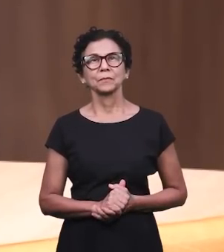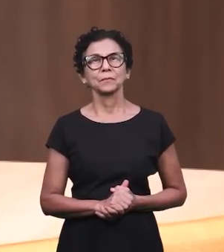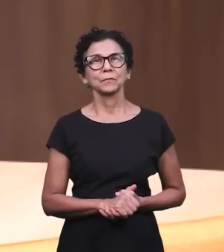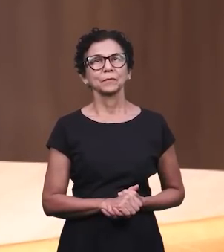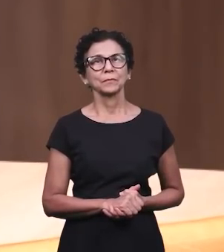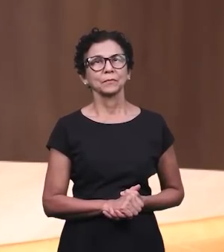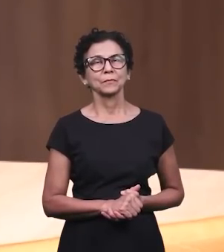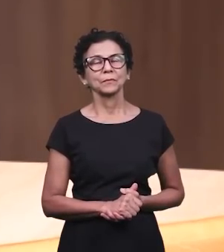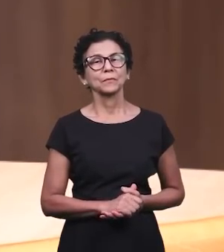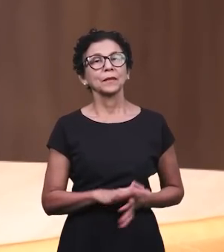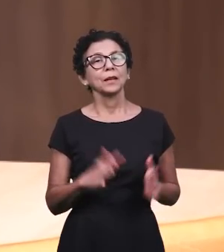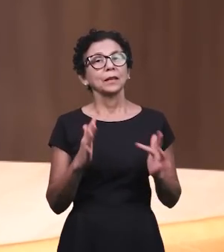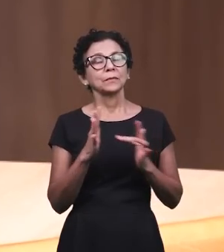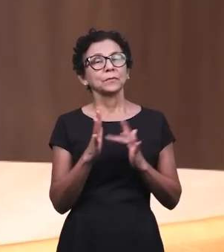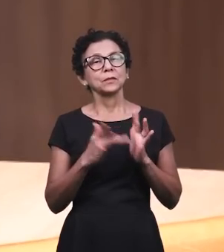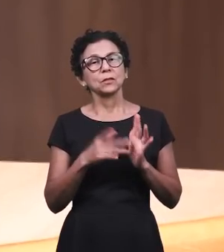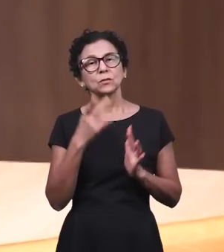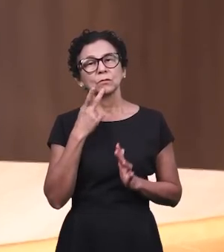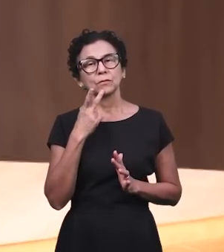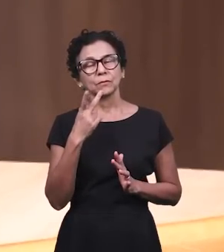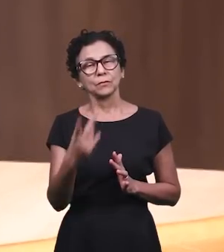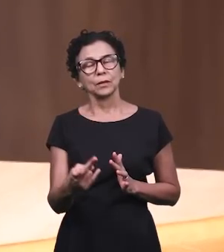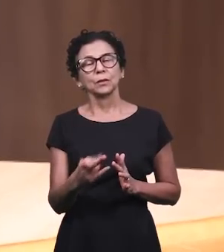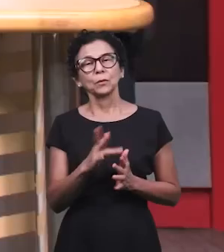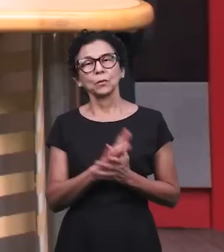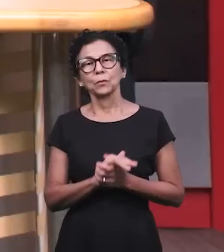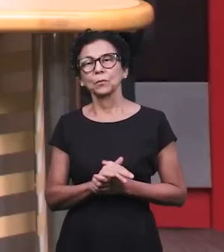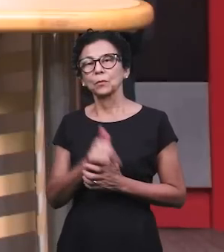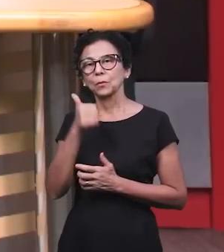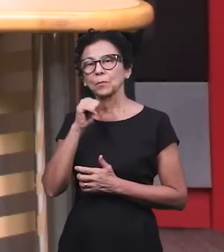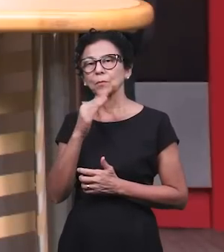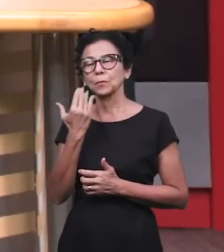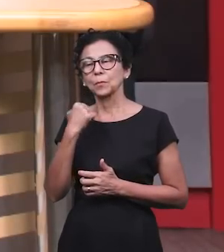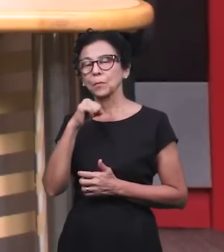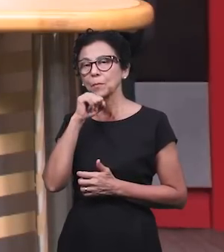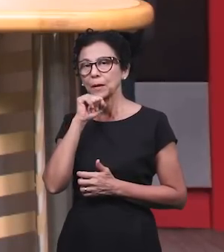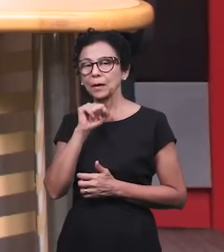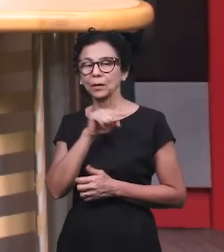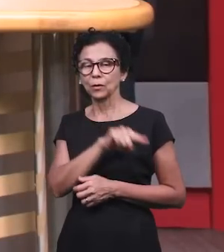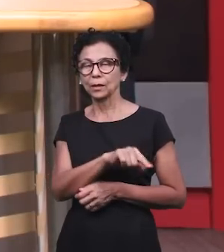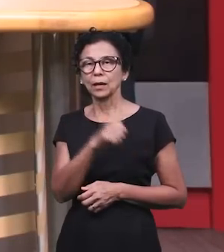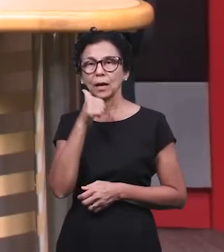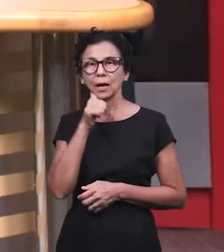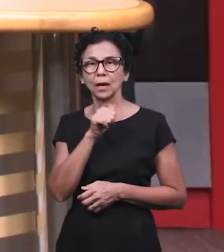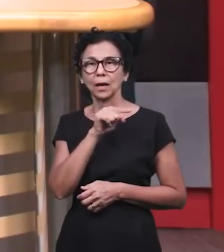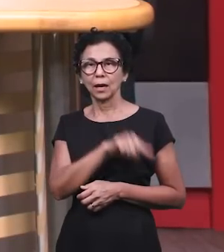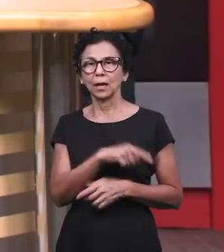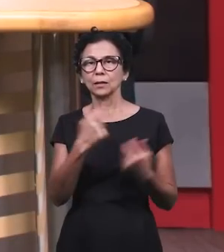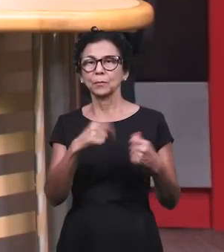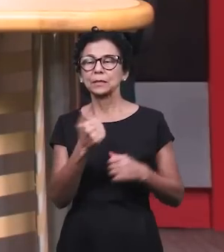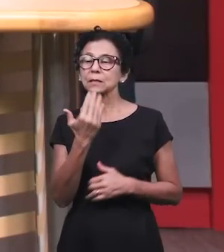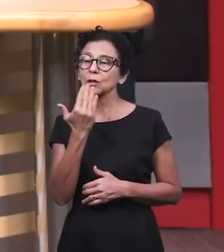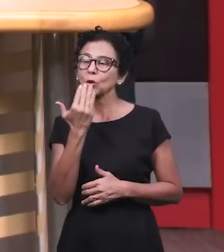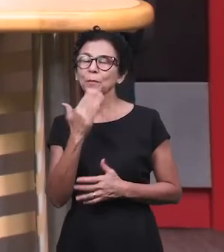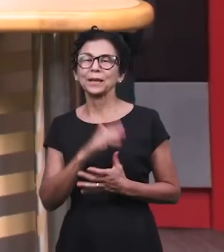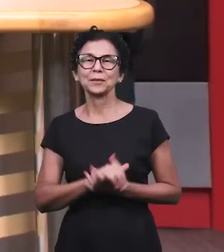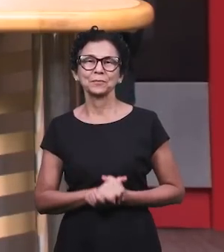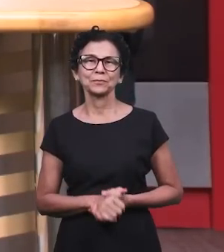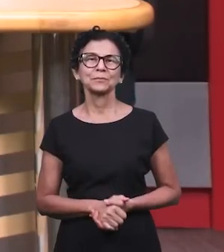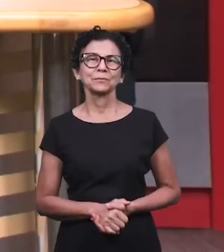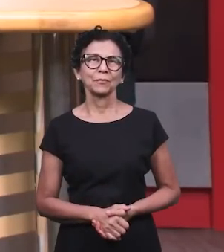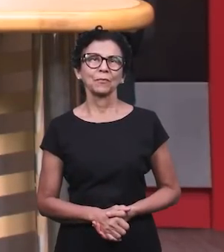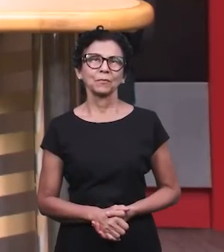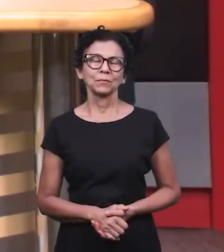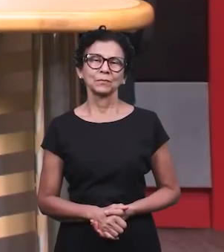de comer. Acho que a gente podia abordar esse assunto, né, Fernando? Não, com certeza. Para que não morra novamente, né? Para